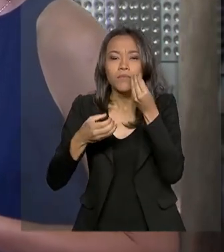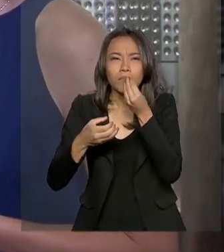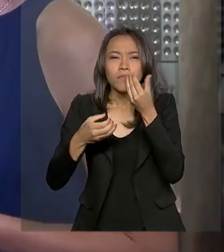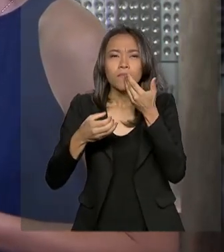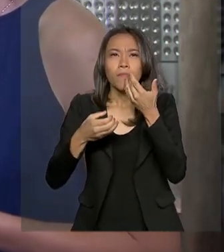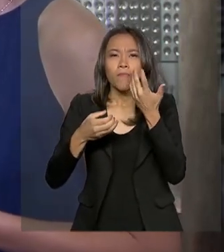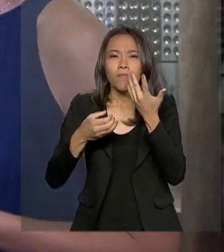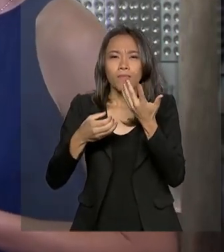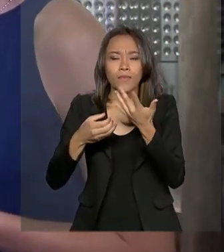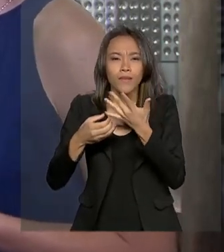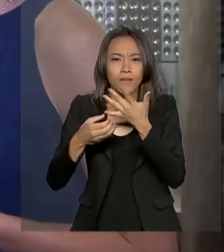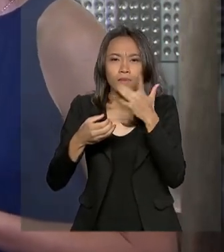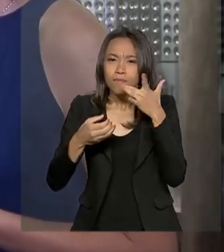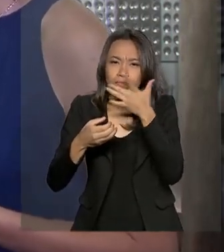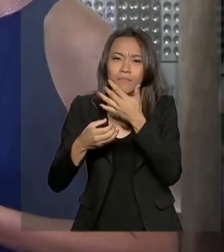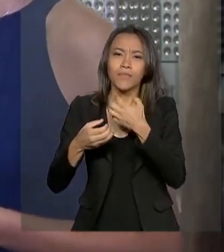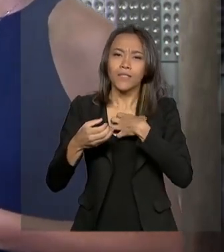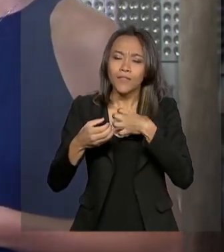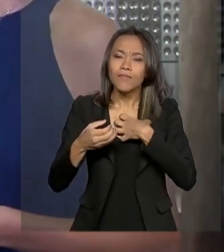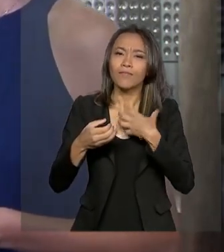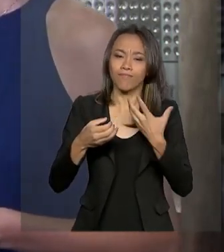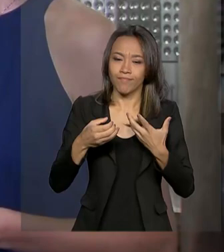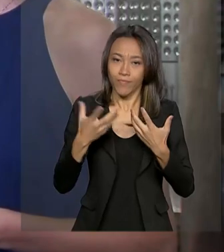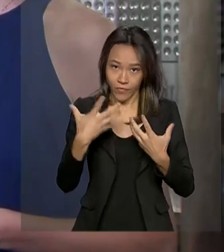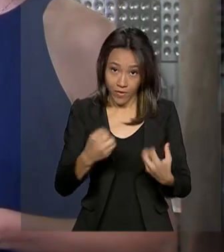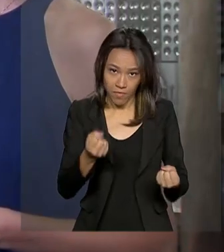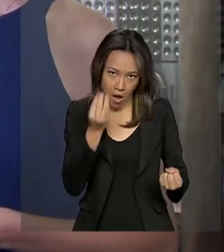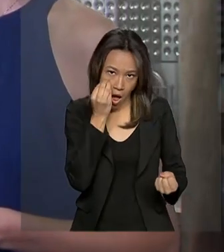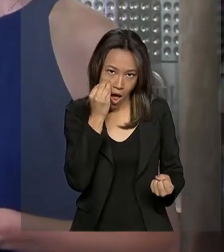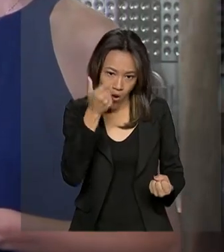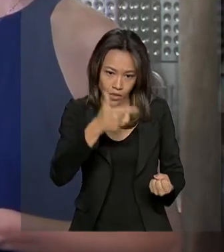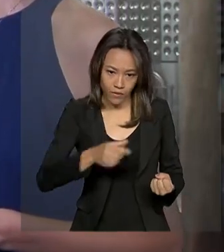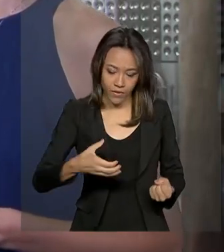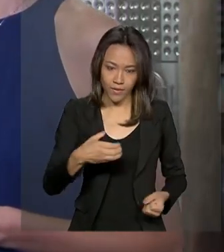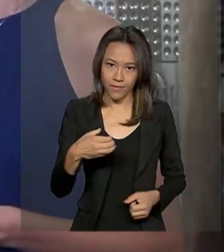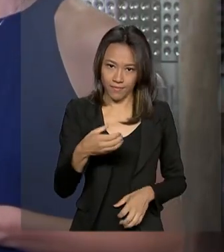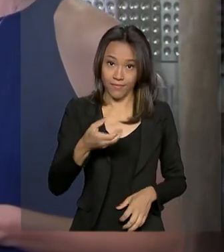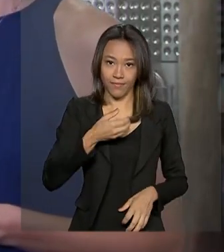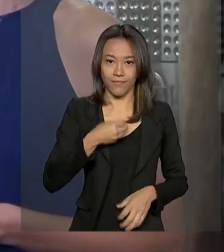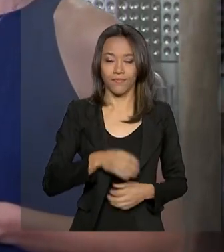saboreá-lo e degustá-lo. Vamos lá então, mais uma vez.